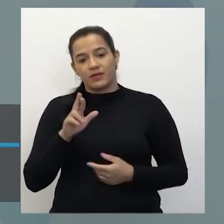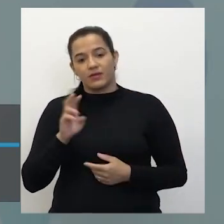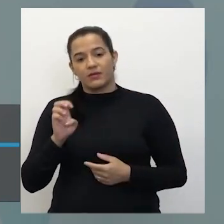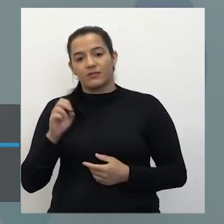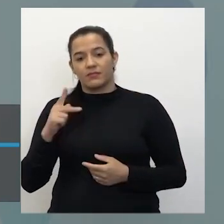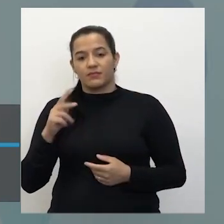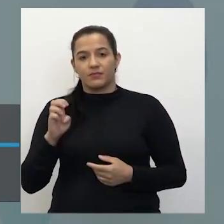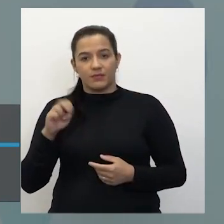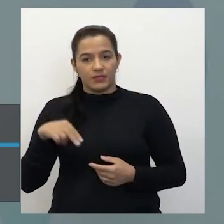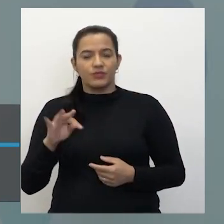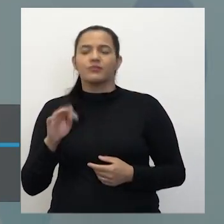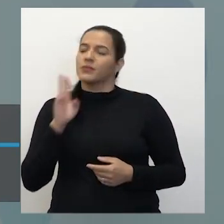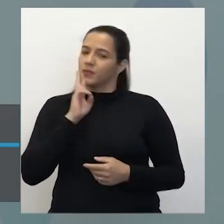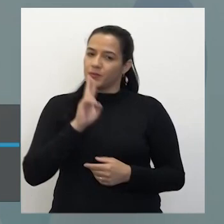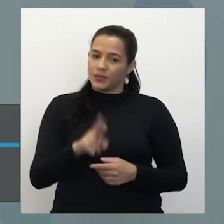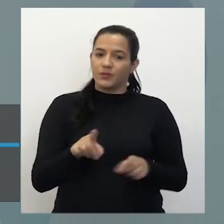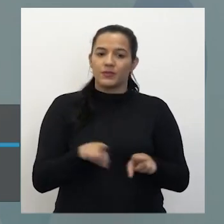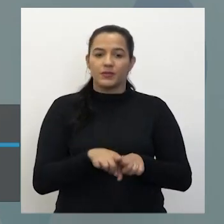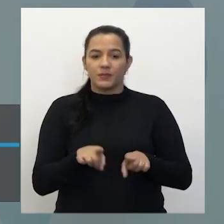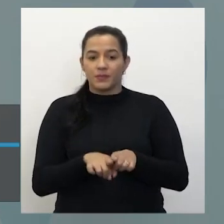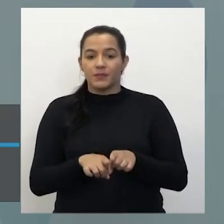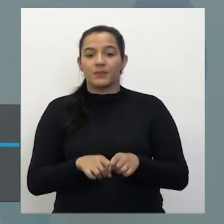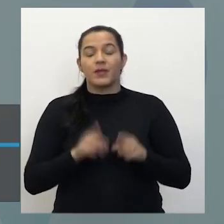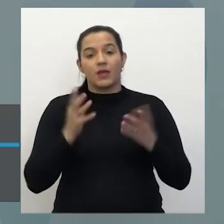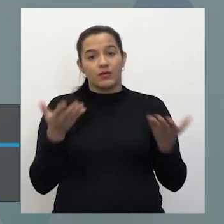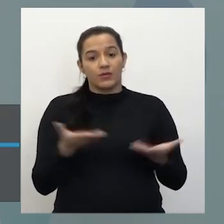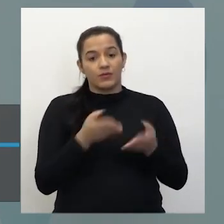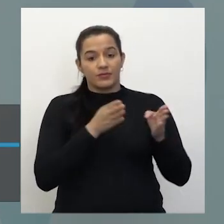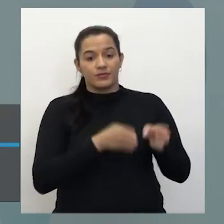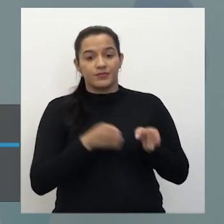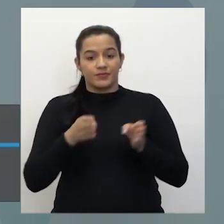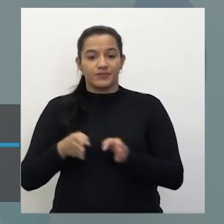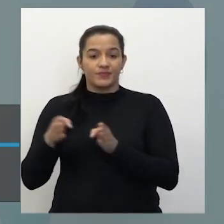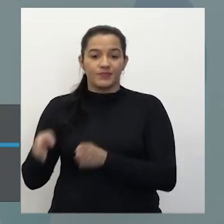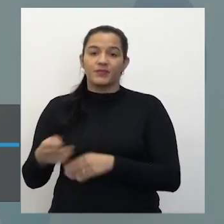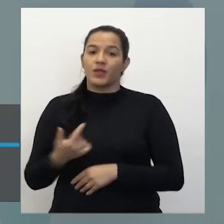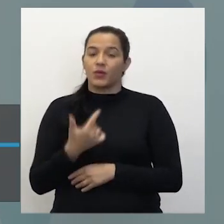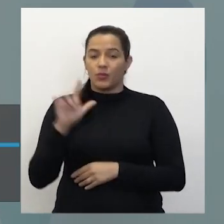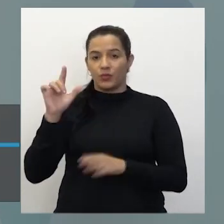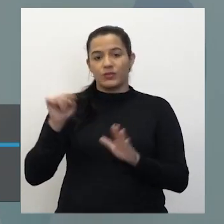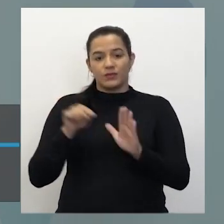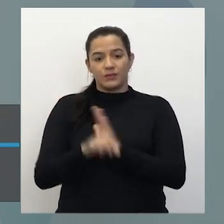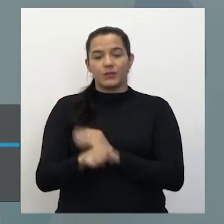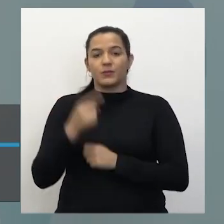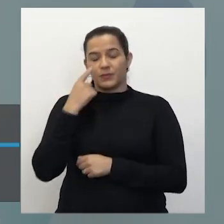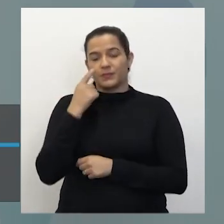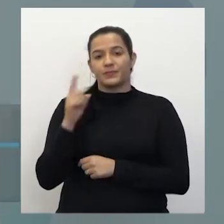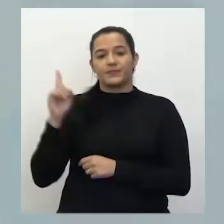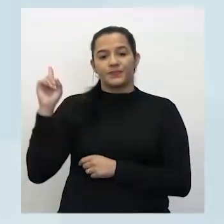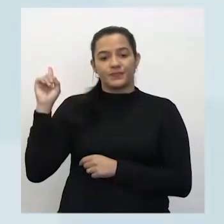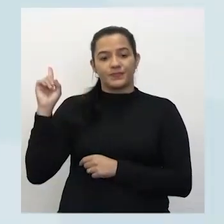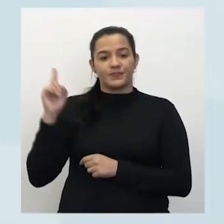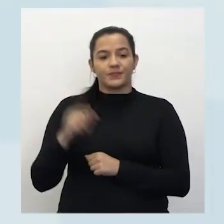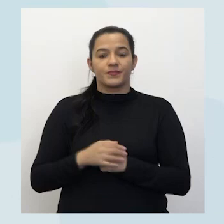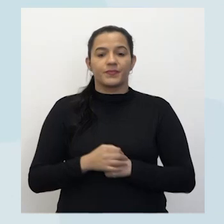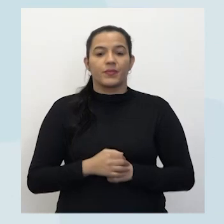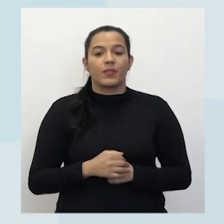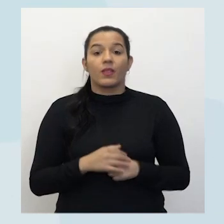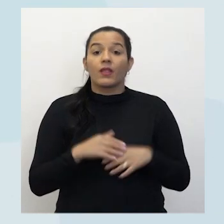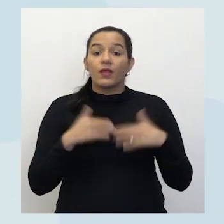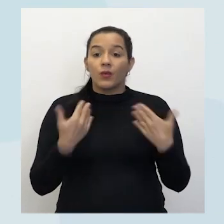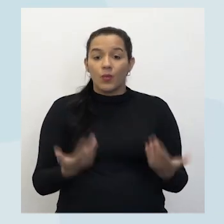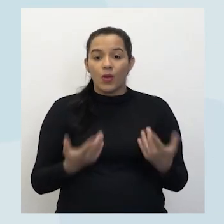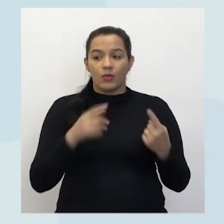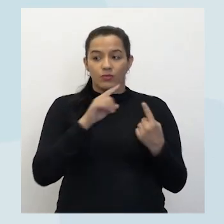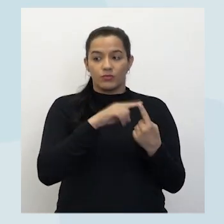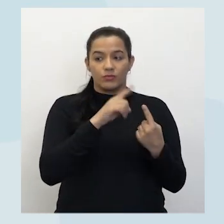vamos fazer deixar tudo mais sucinto, mais organizado? Responda a perguntinha que está na tela em 1 minutinho. Quais são as semelhanças